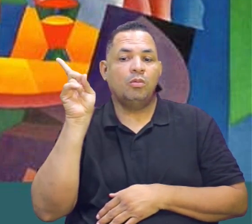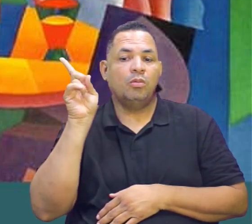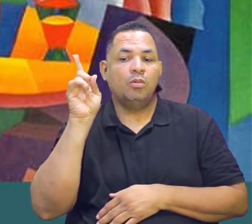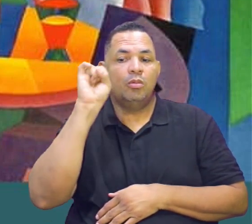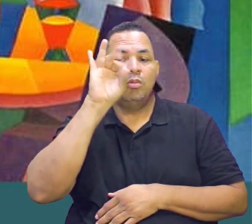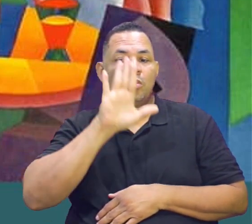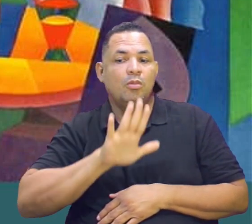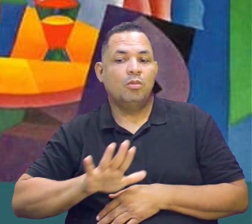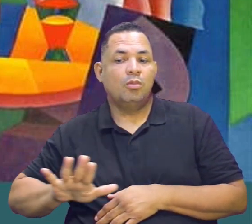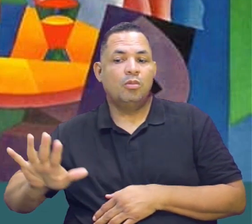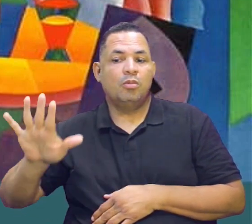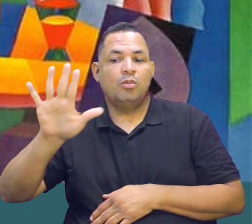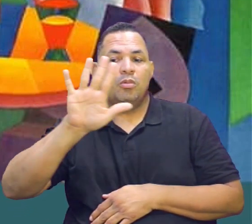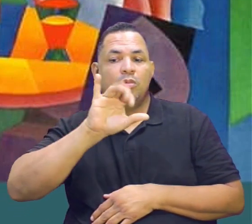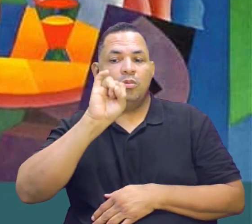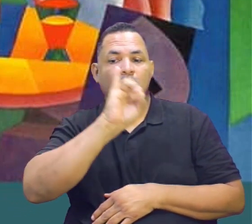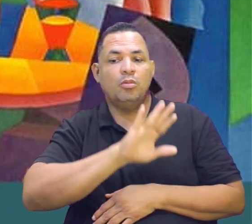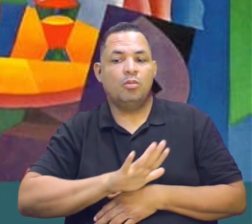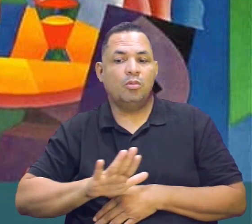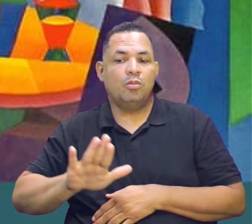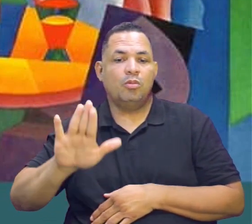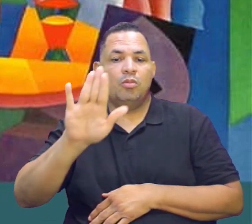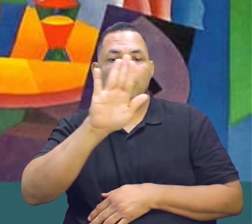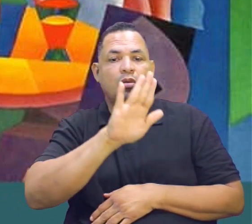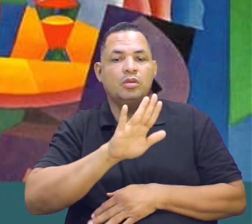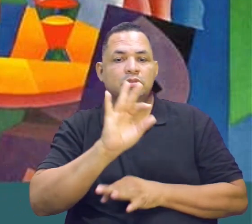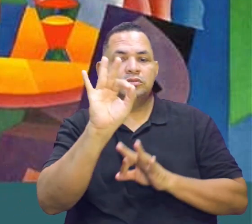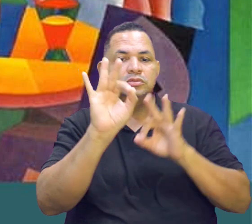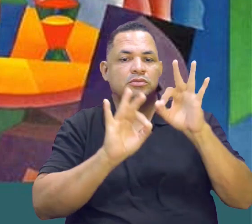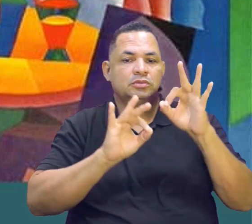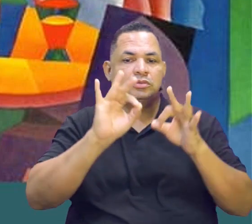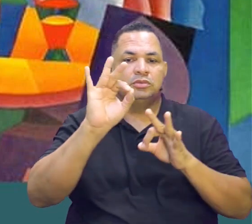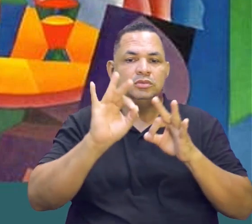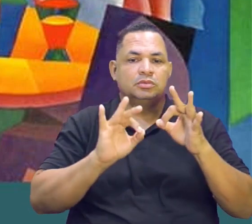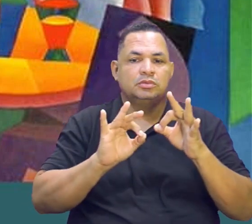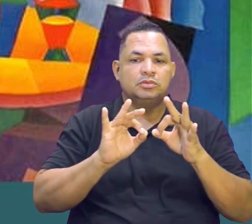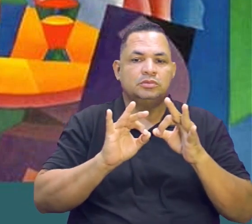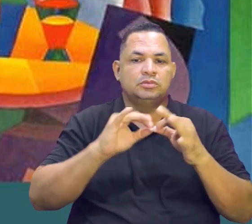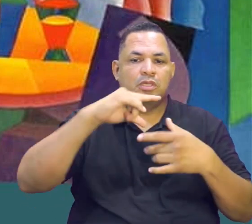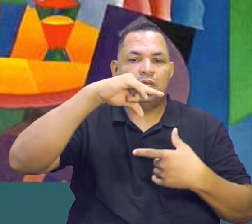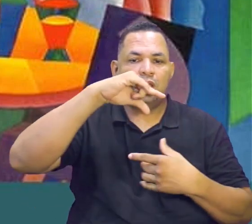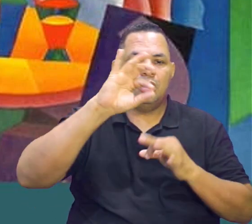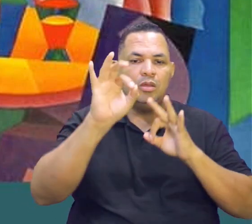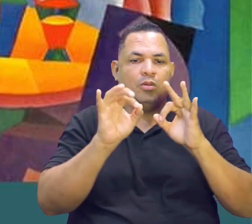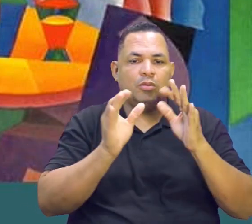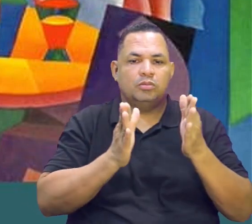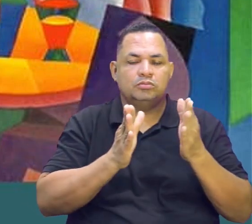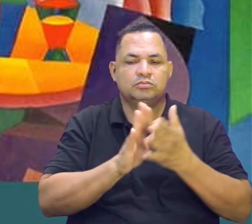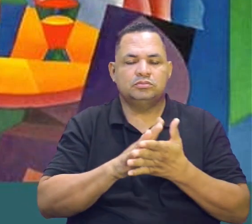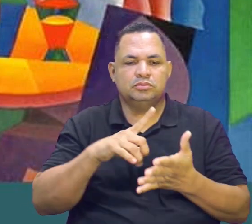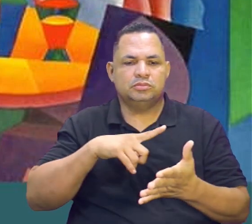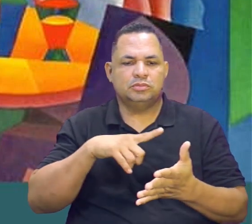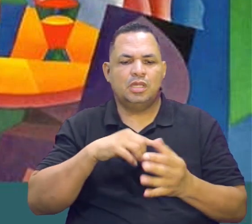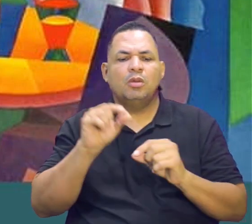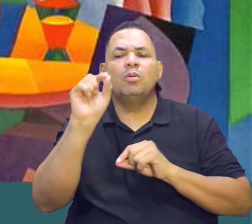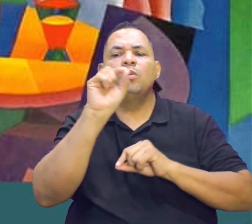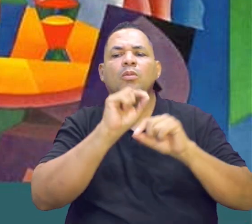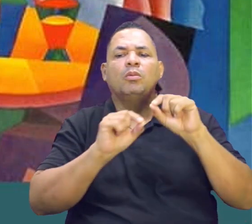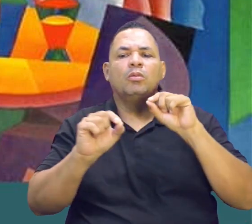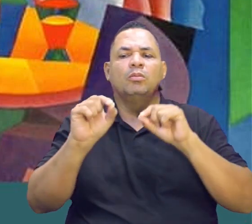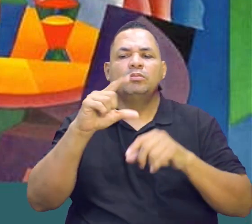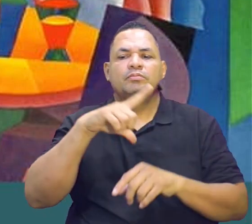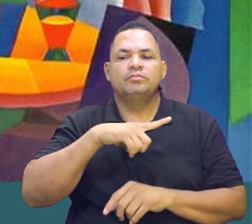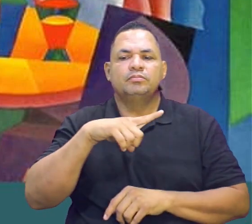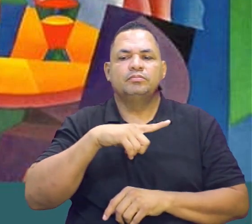as imagens. O que nós temos aqui? Formas geométricas? Nós temos um segmento, nós temos o quê?